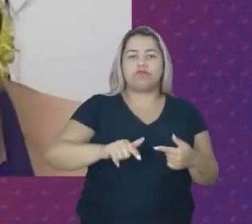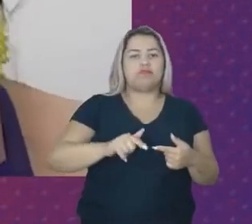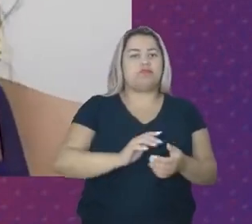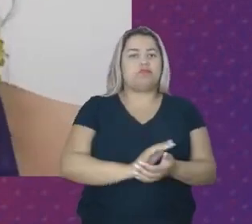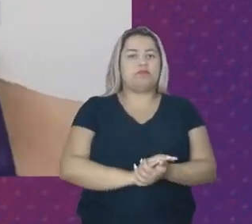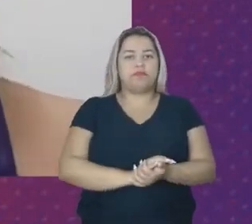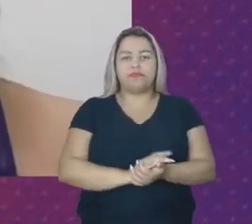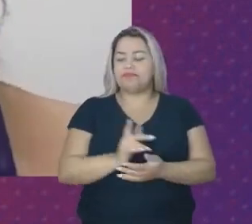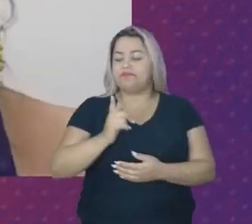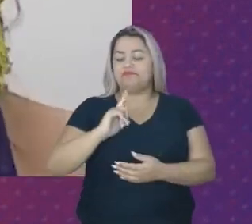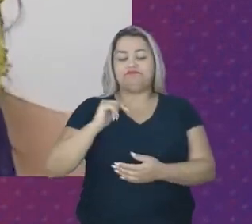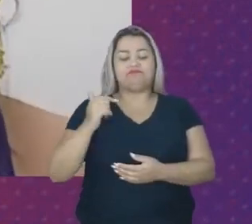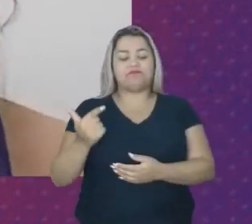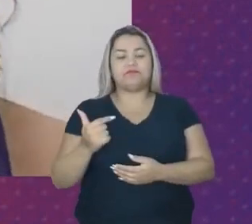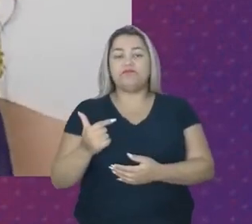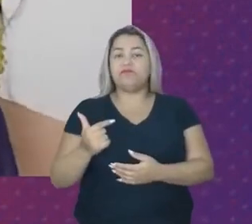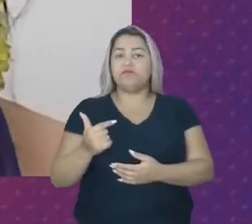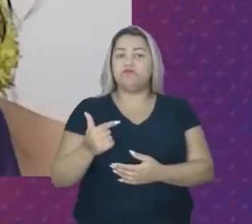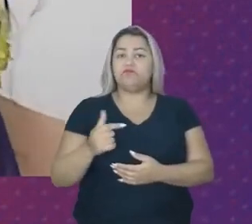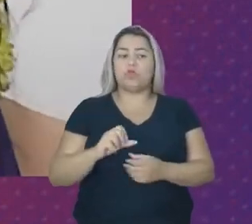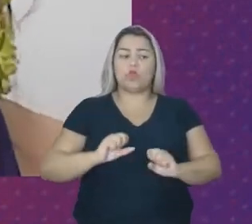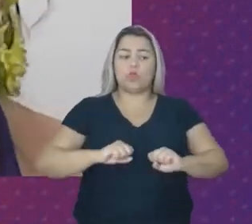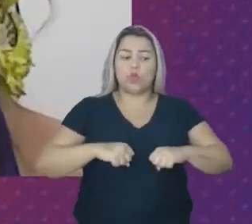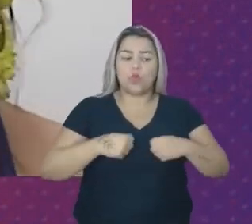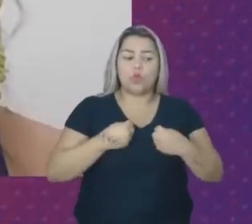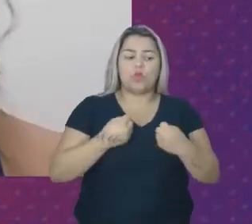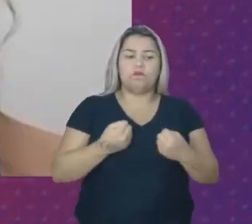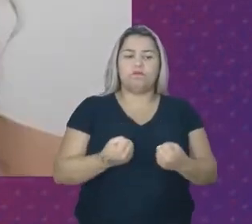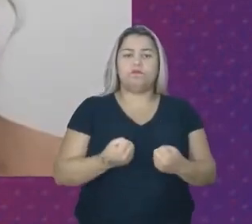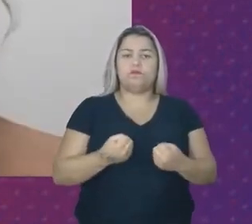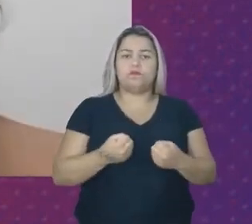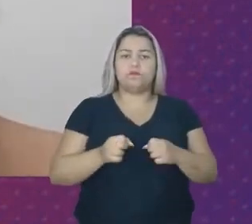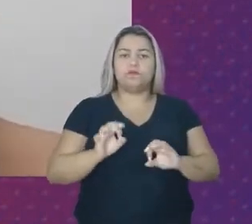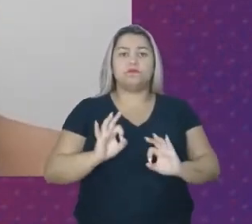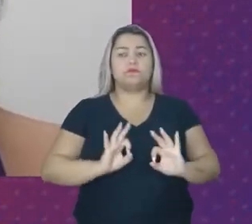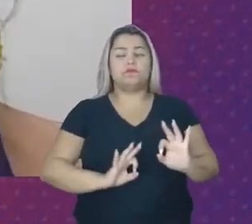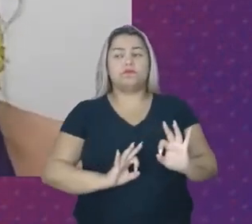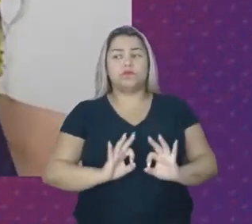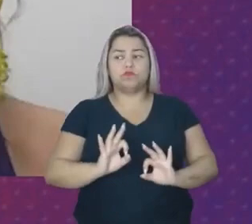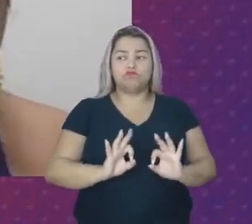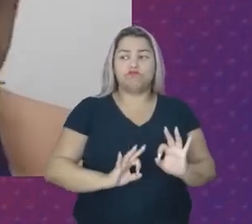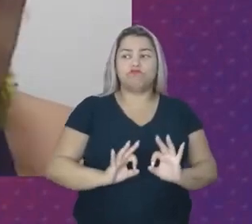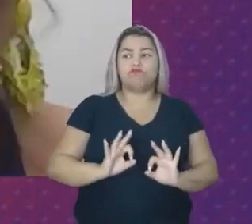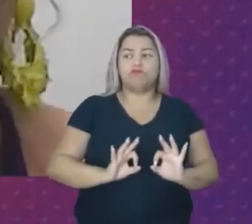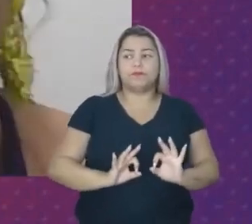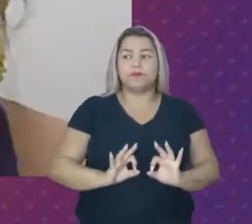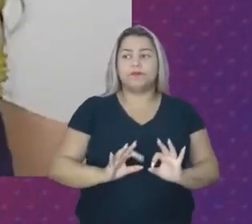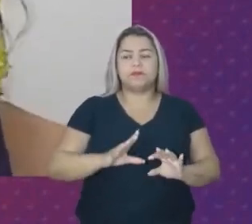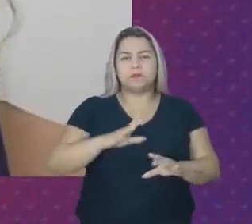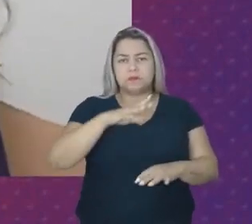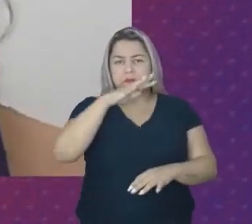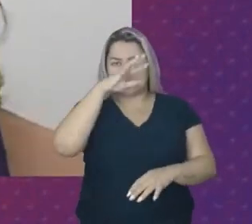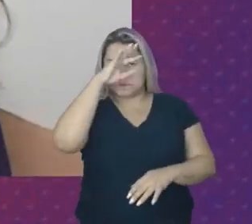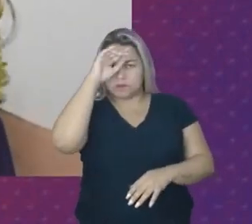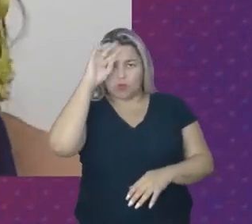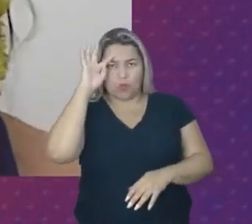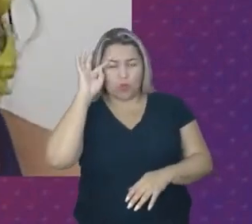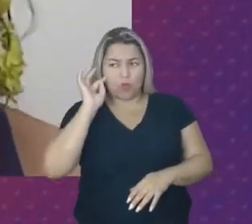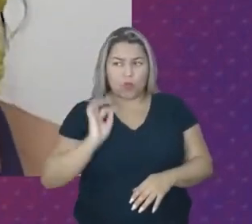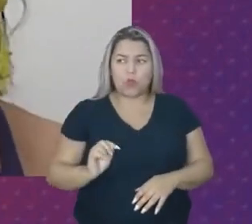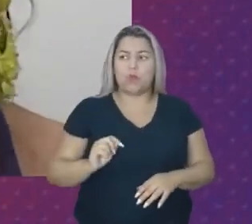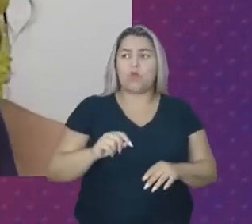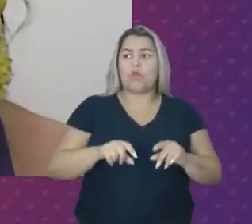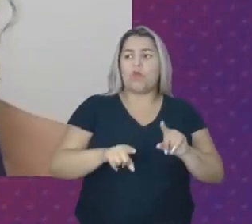não existe uma sensação de esforço, mas de dedicação, de muito suor envolvido na